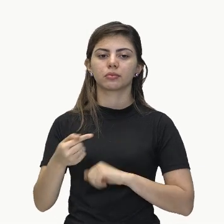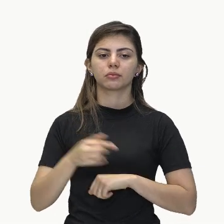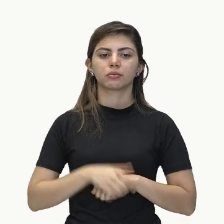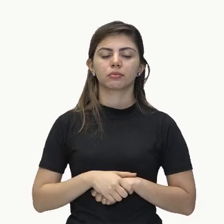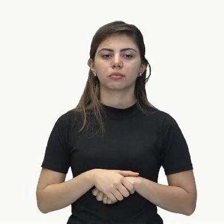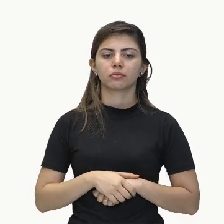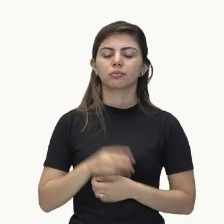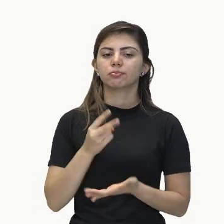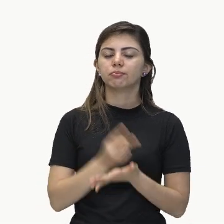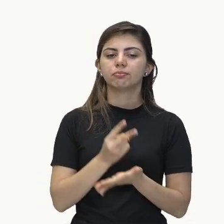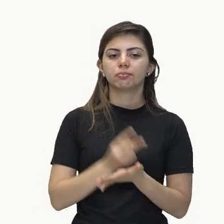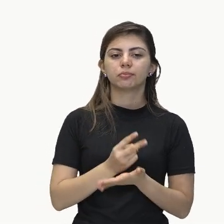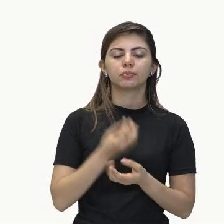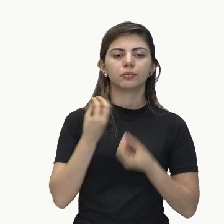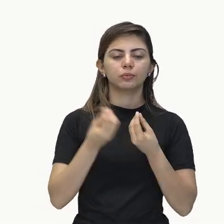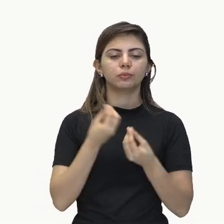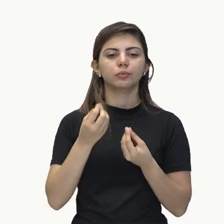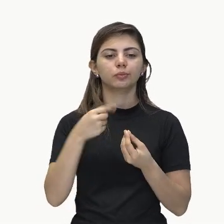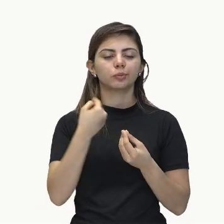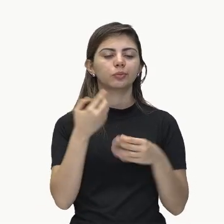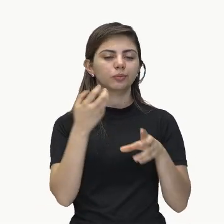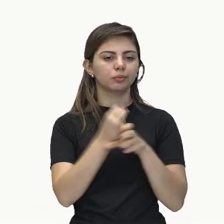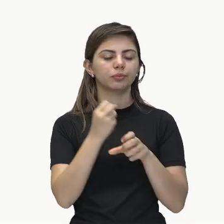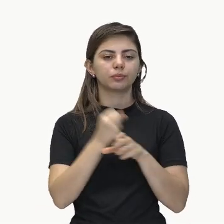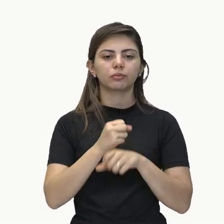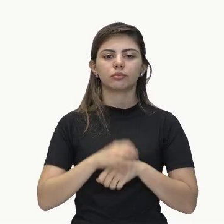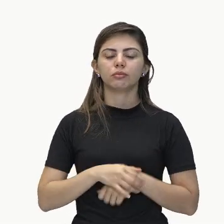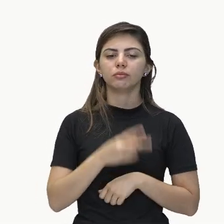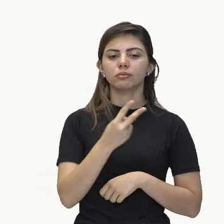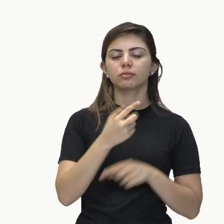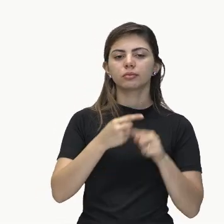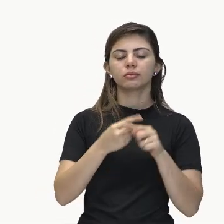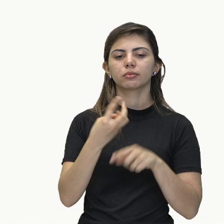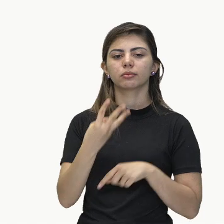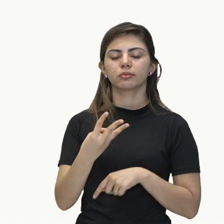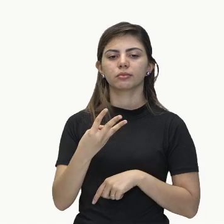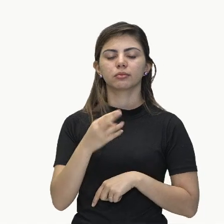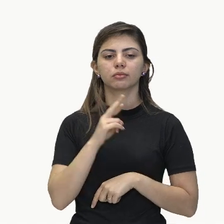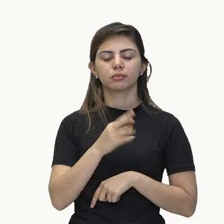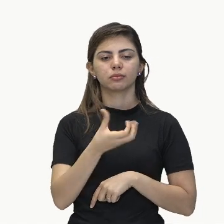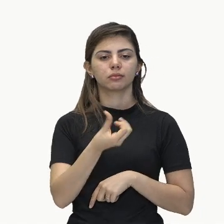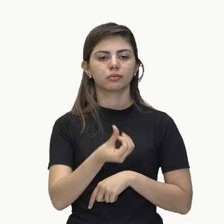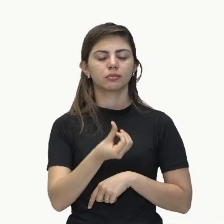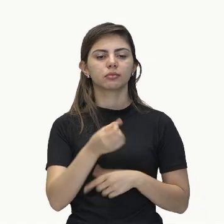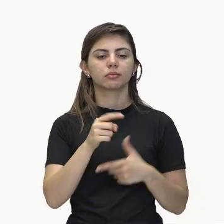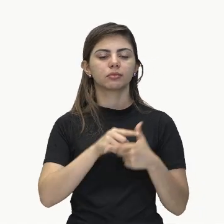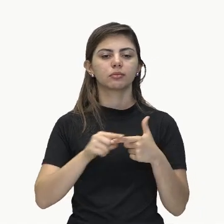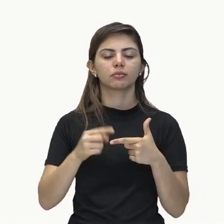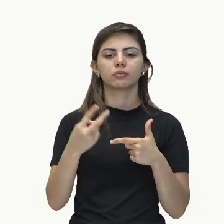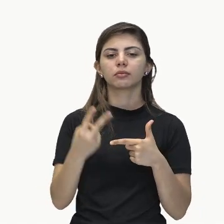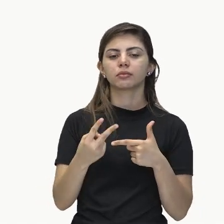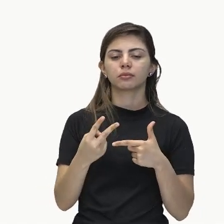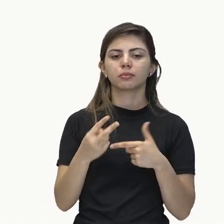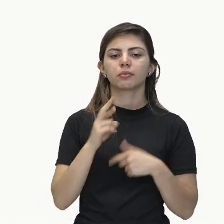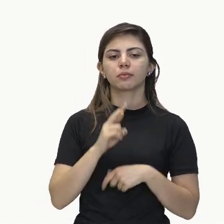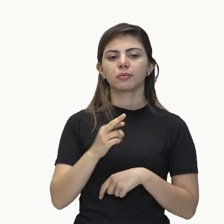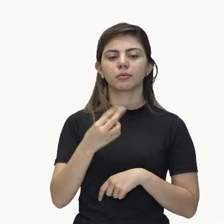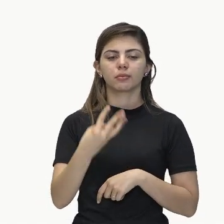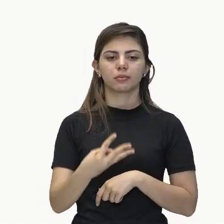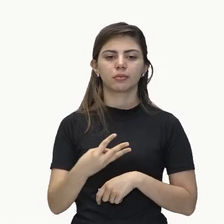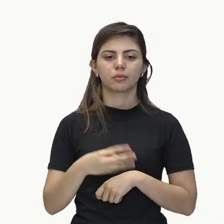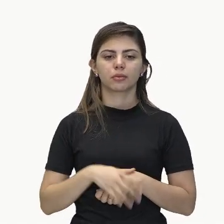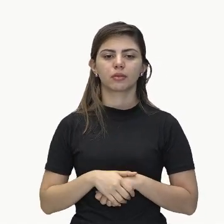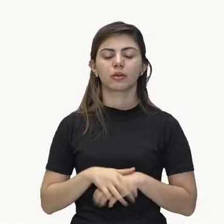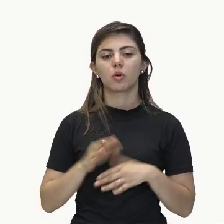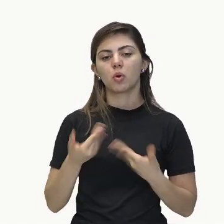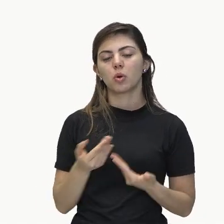Sempre eu vou resolver minha multiplicação aqui. Então, 2 vezes 3, 6, dividido por 2, 3. Ou eu só posso